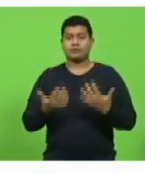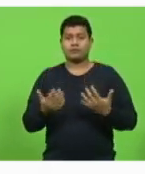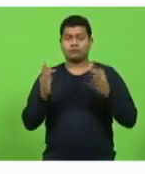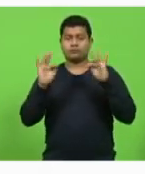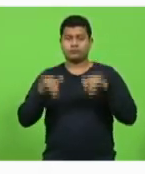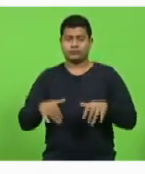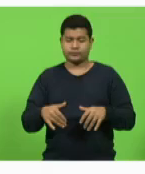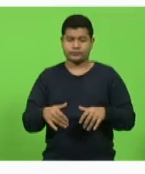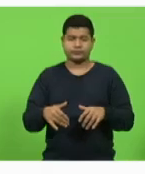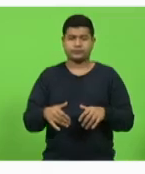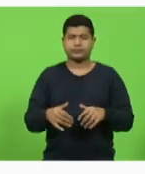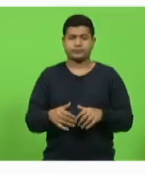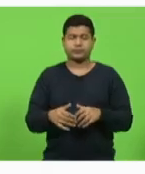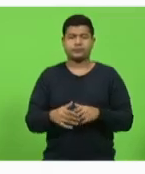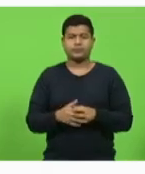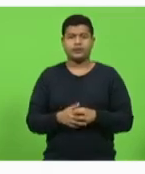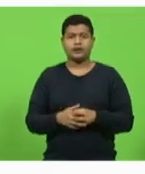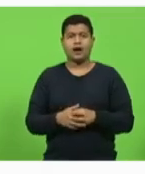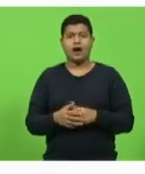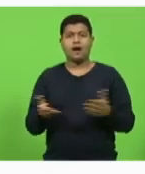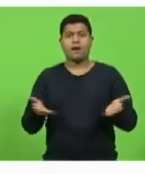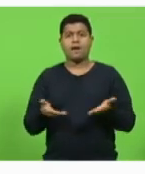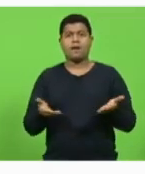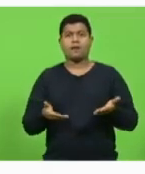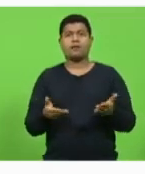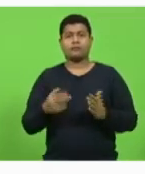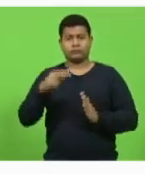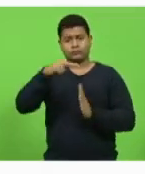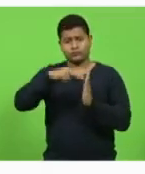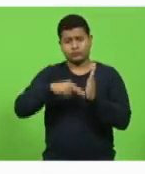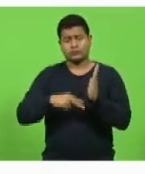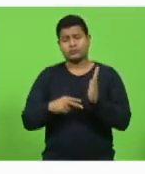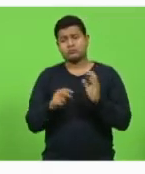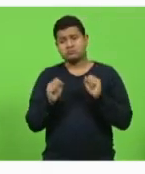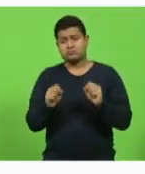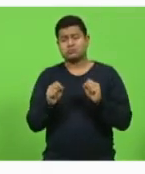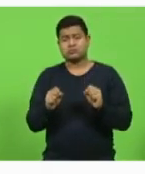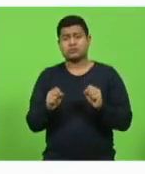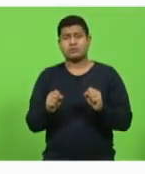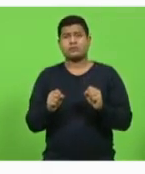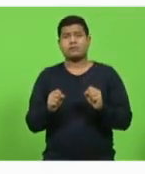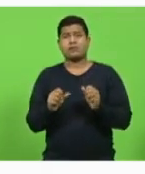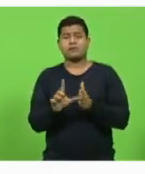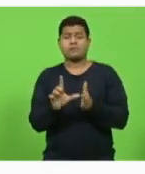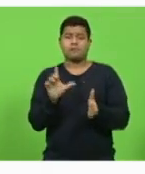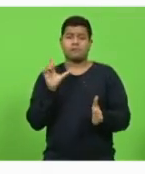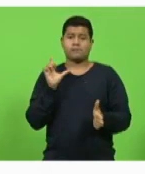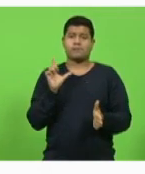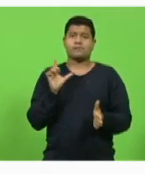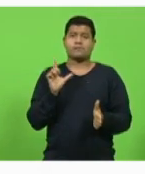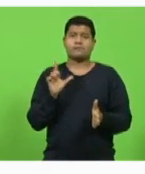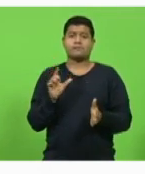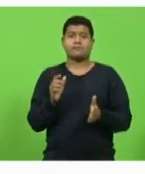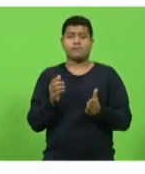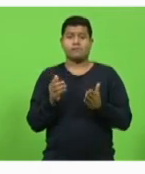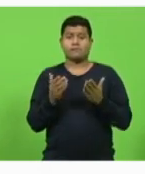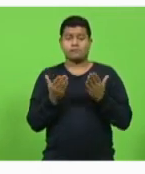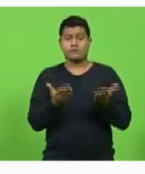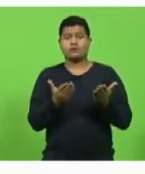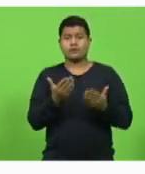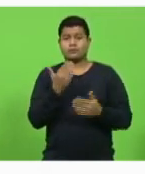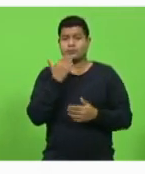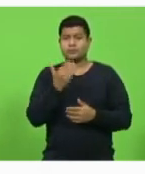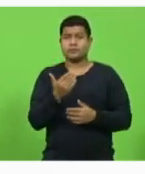finais. E agora vou fazer a leitura daquilo que talvez antes, em razão da sua concitação, eu